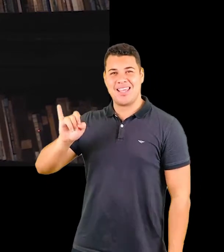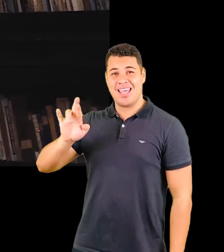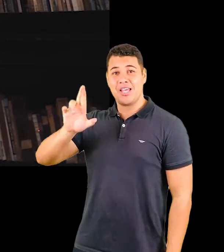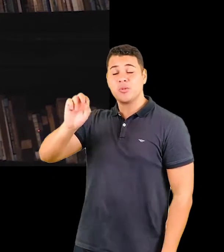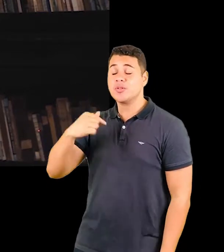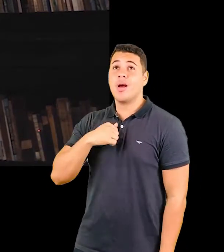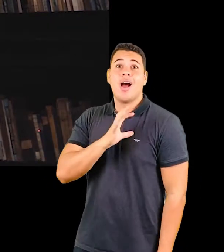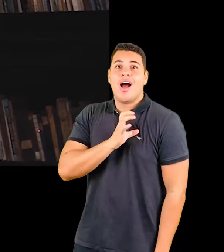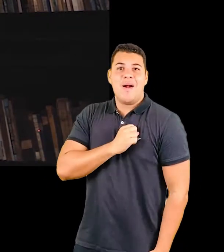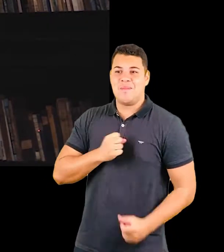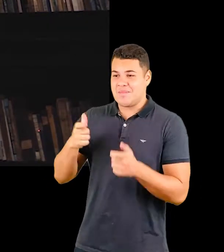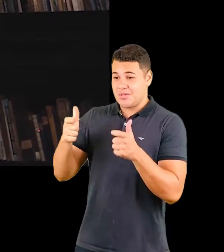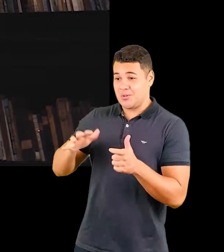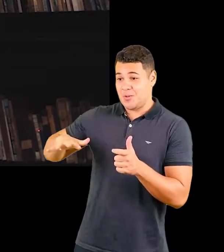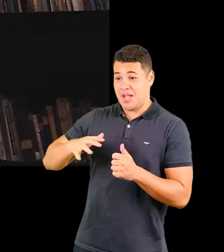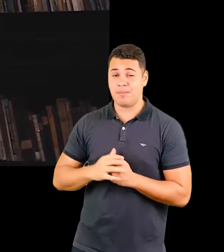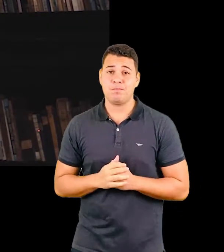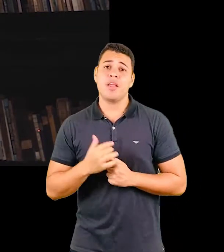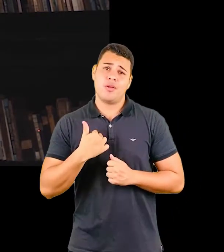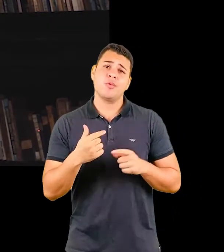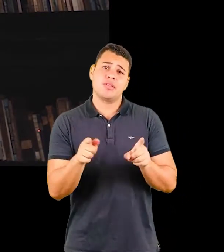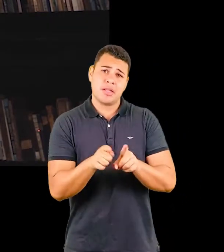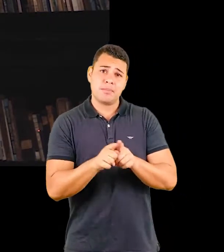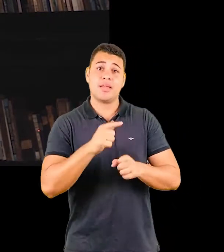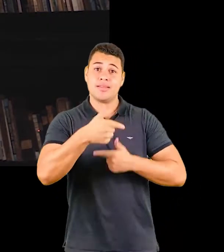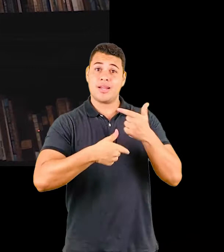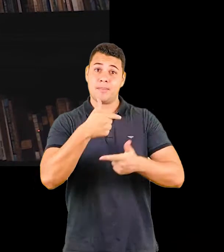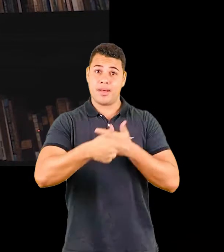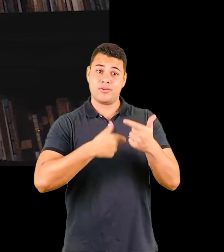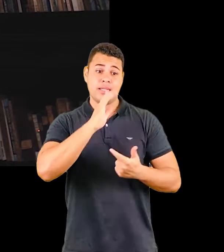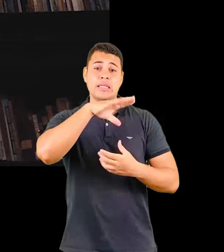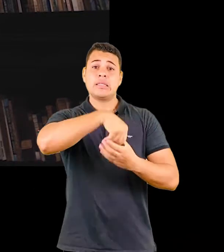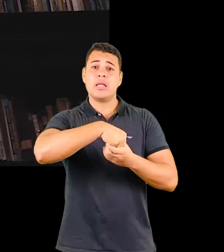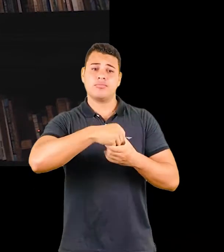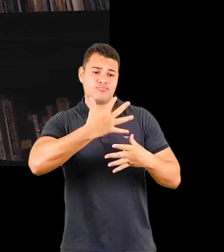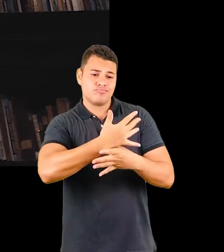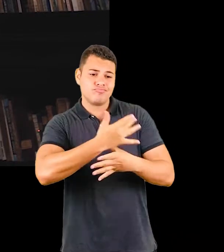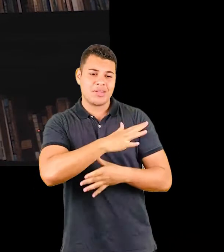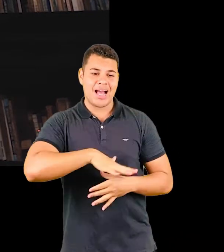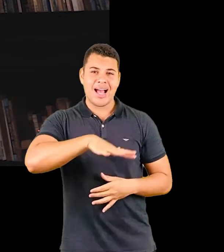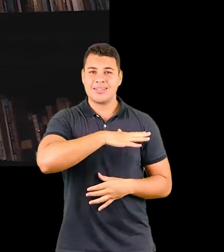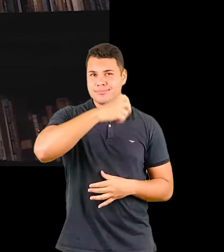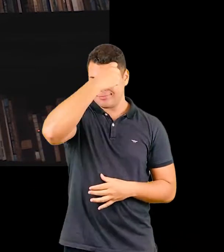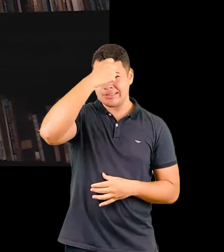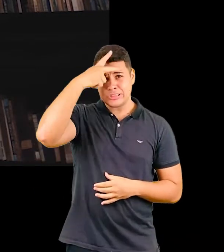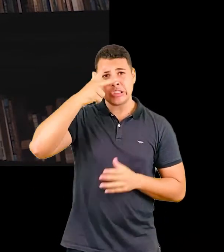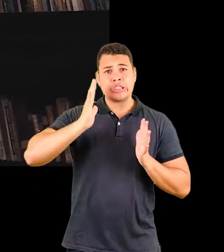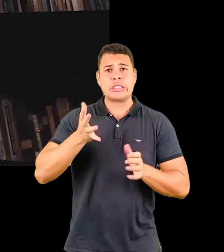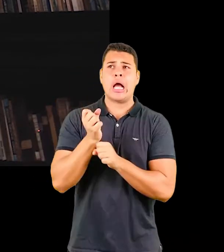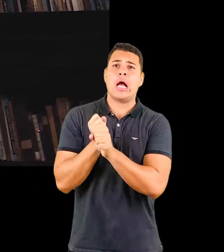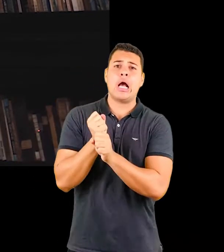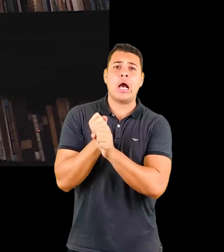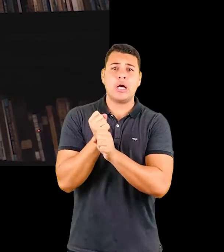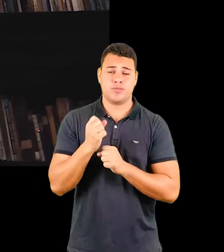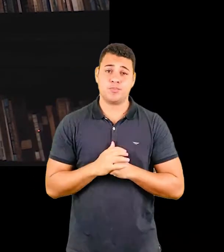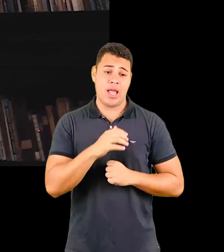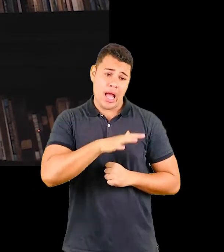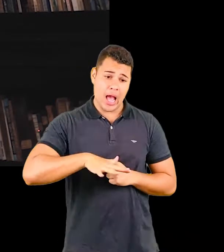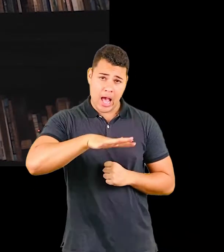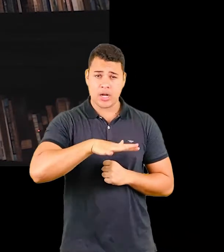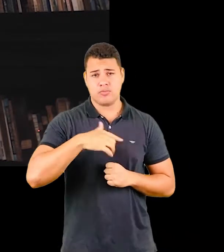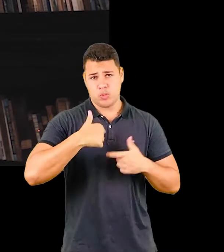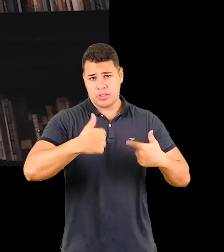comunidade. E trabalho, trabalho no município. Muitos anos, sempre nessas áreas.